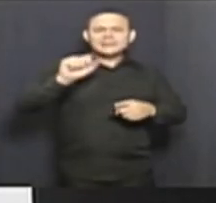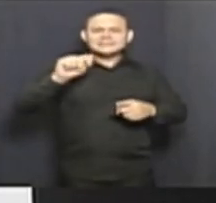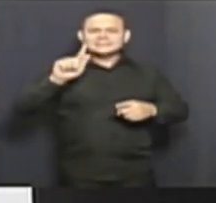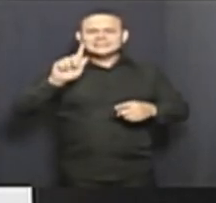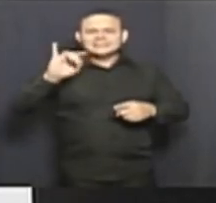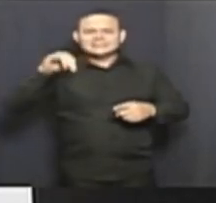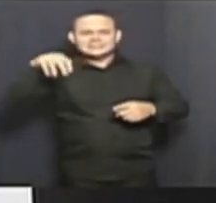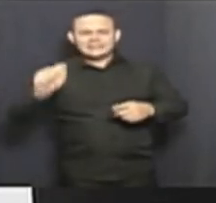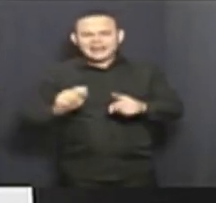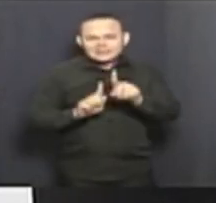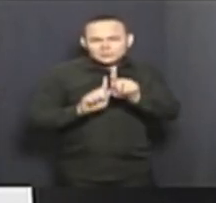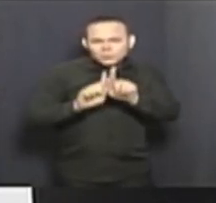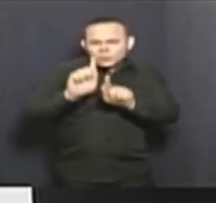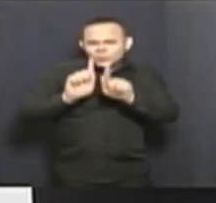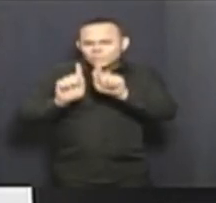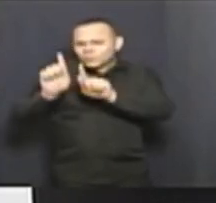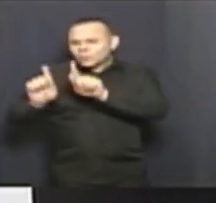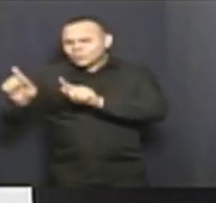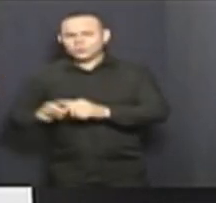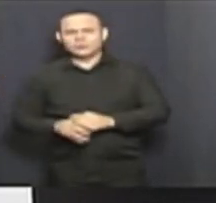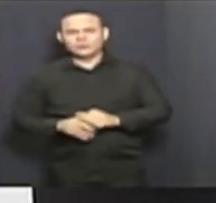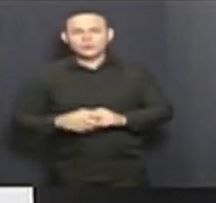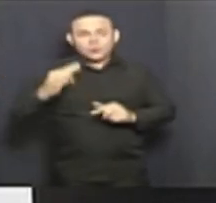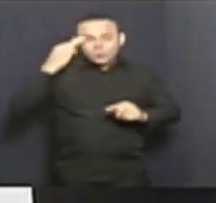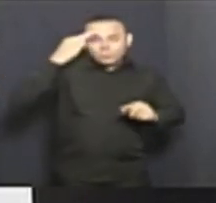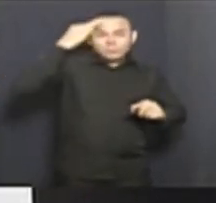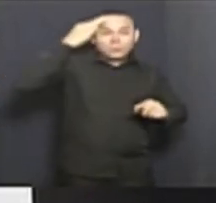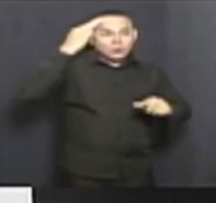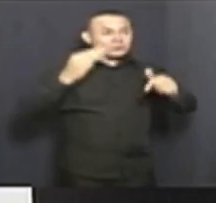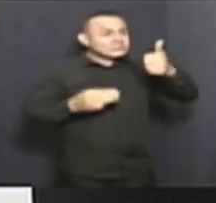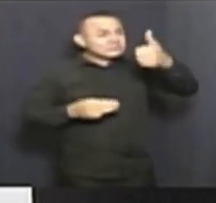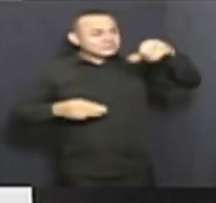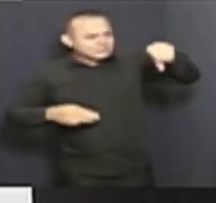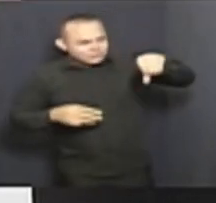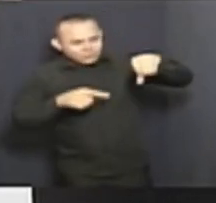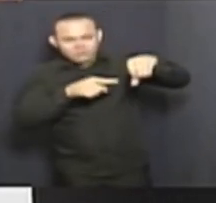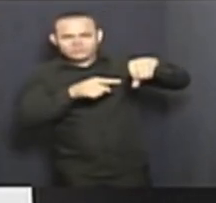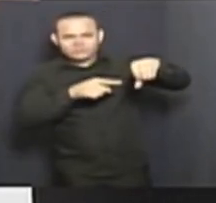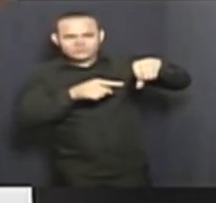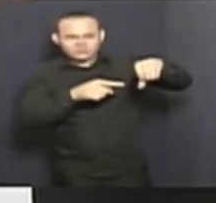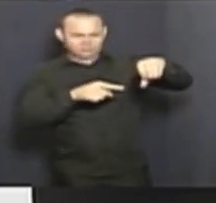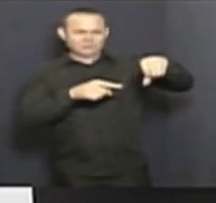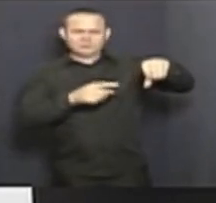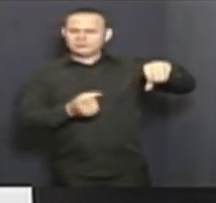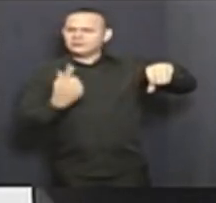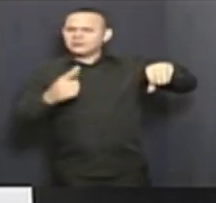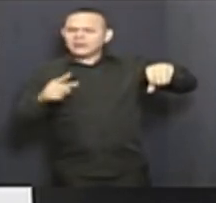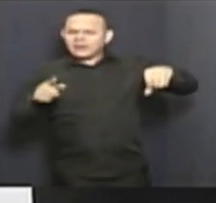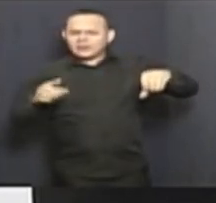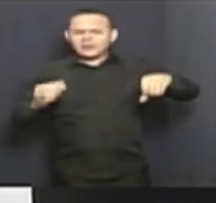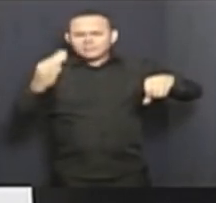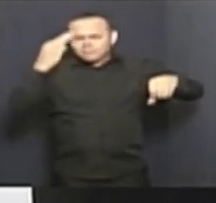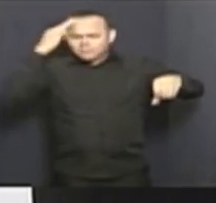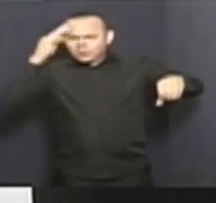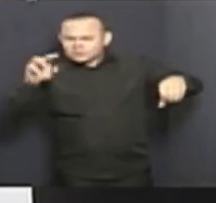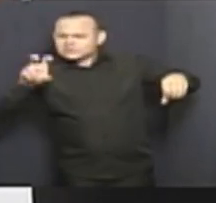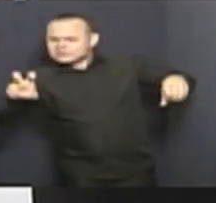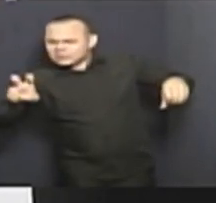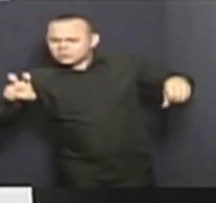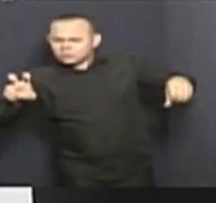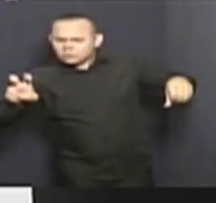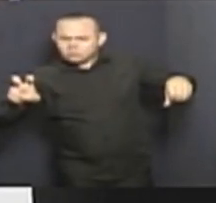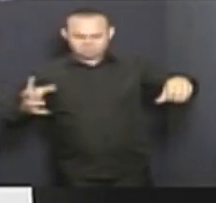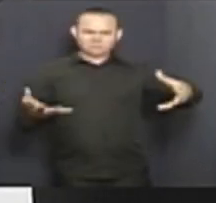o moc com 19 na outra está com 5 saiu hoje mas isso infestou aí a